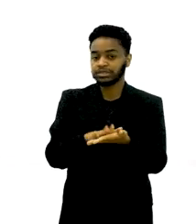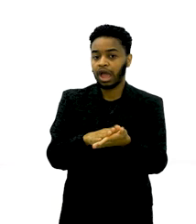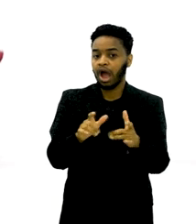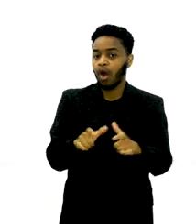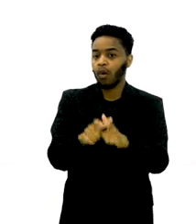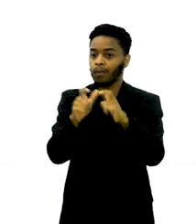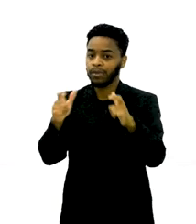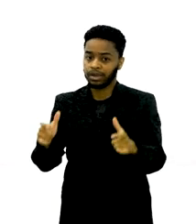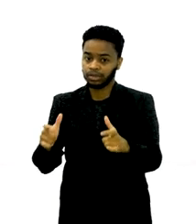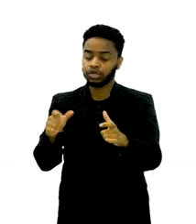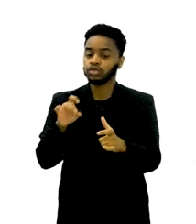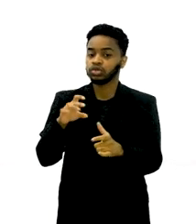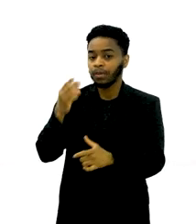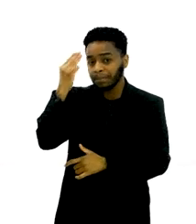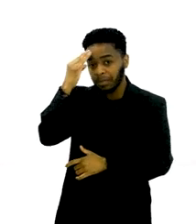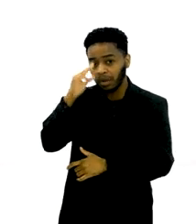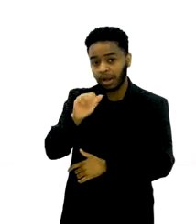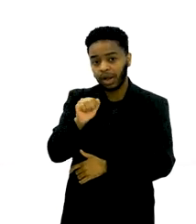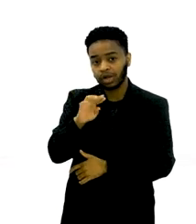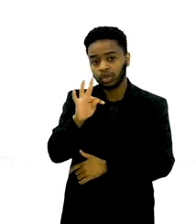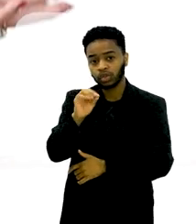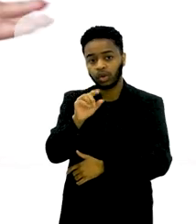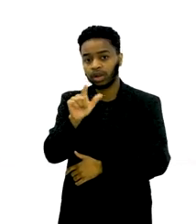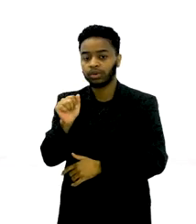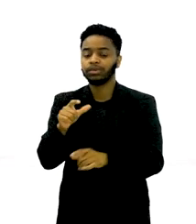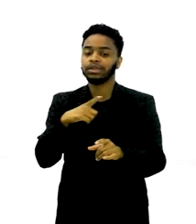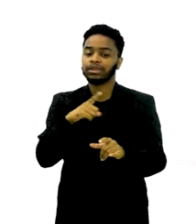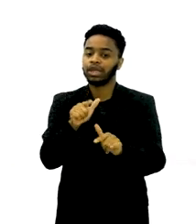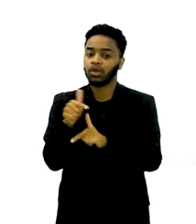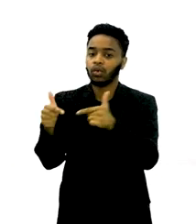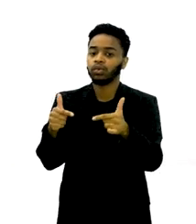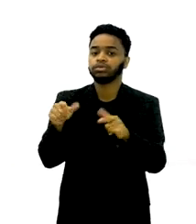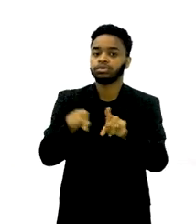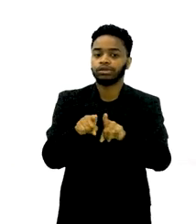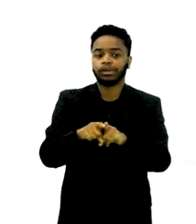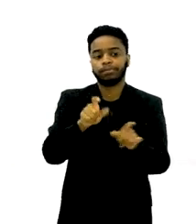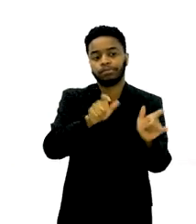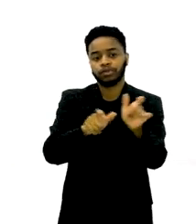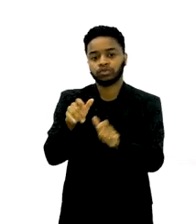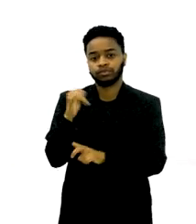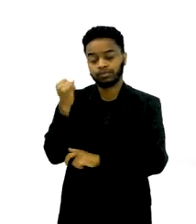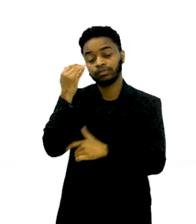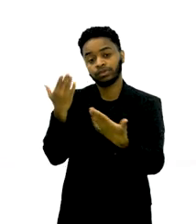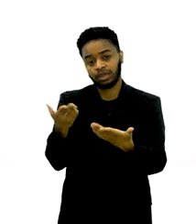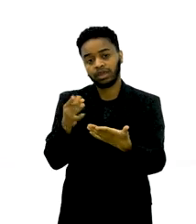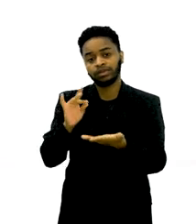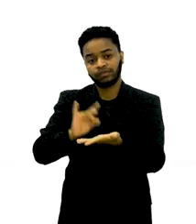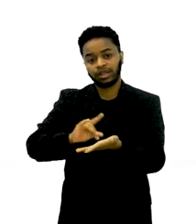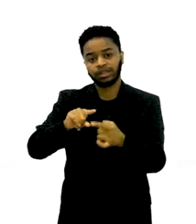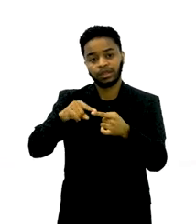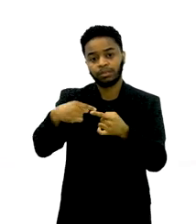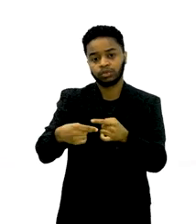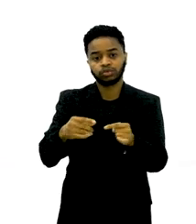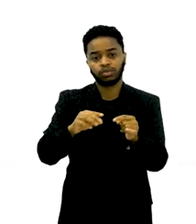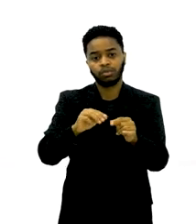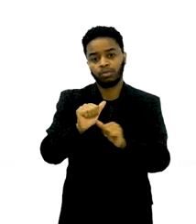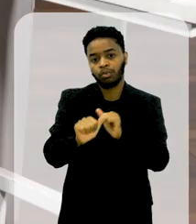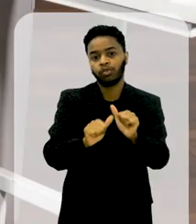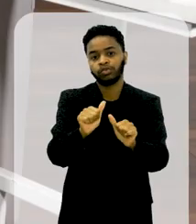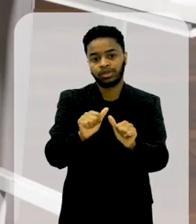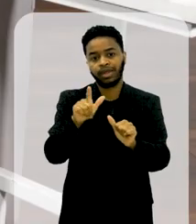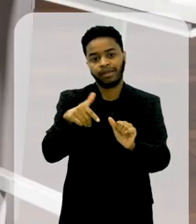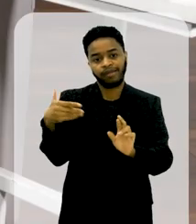amplia já nessa memória do catola já tem memória de todo mundo de todas as bandeiras E aí que ele passa ao Museu do Samba Aí